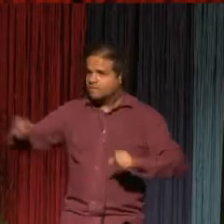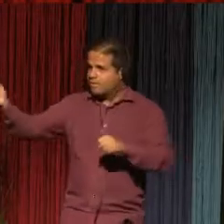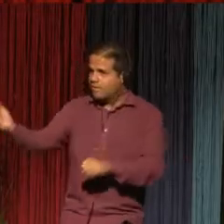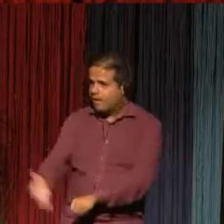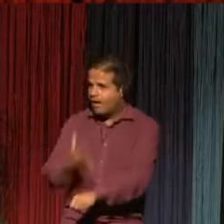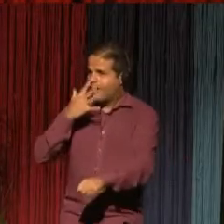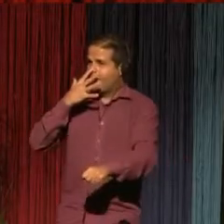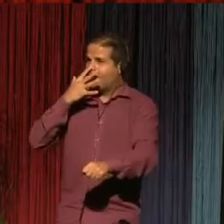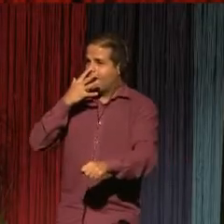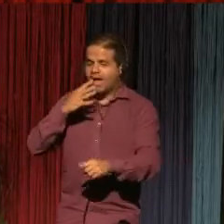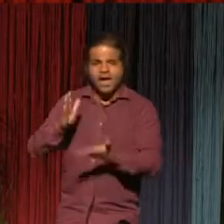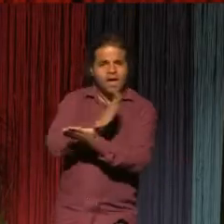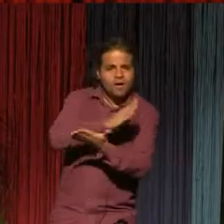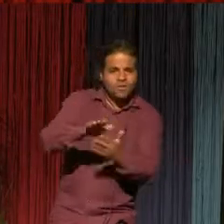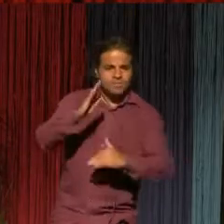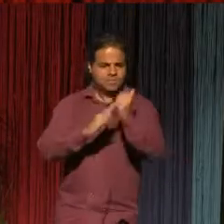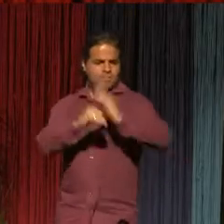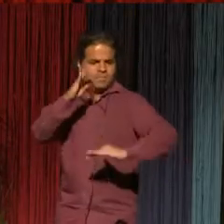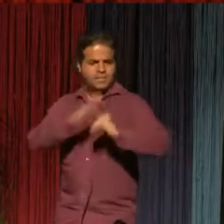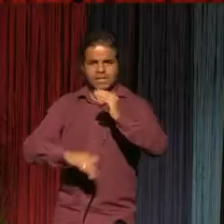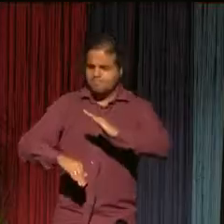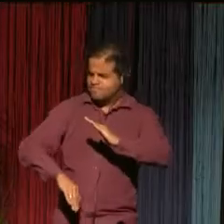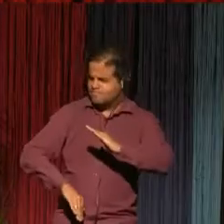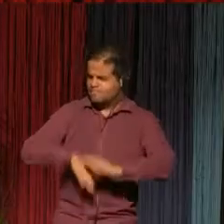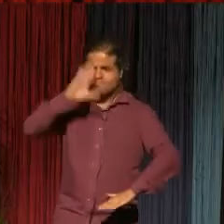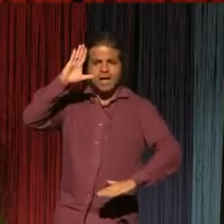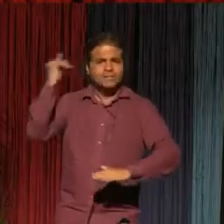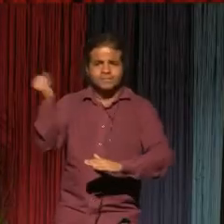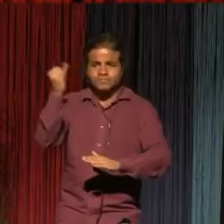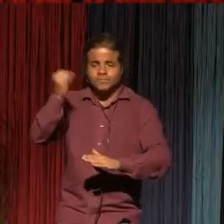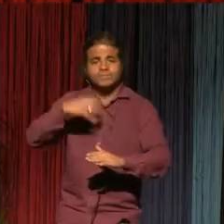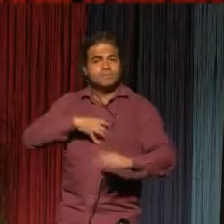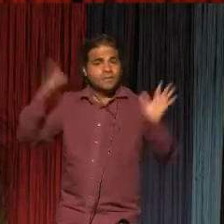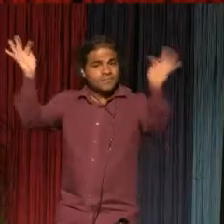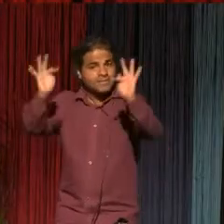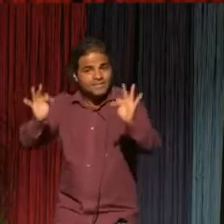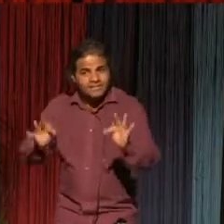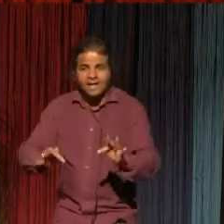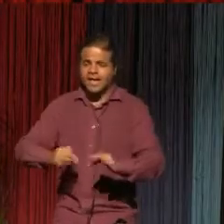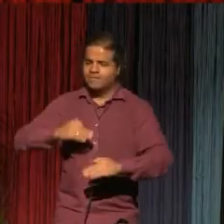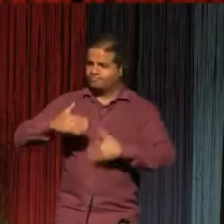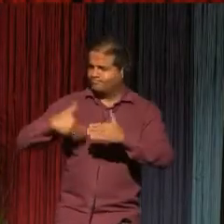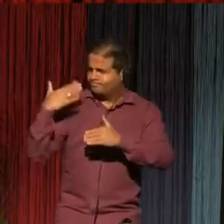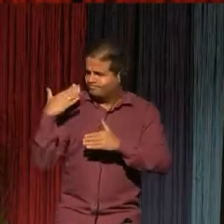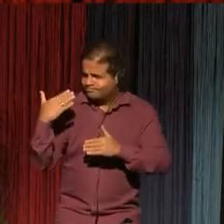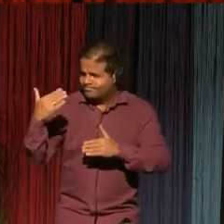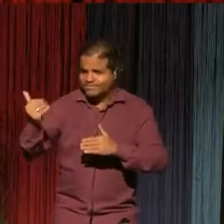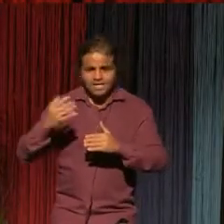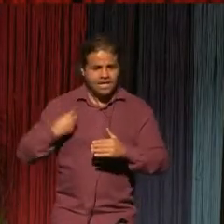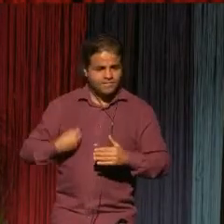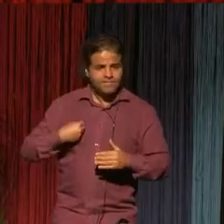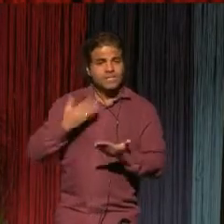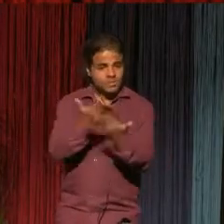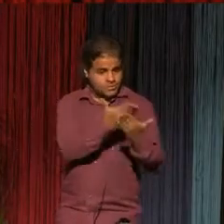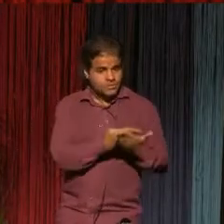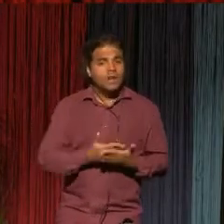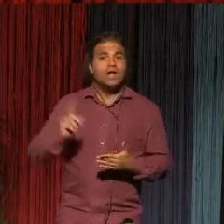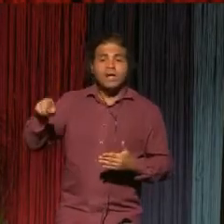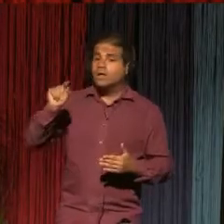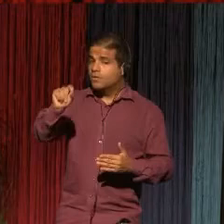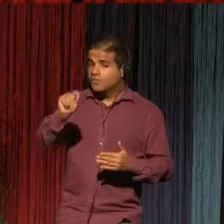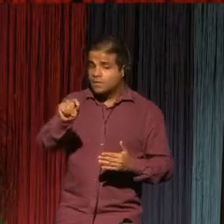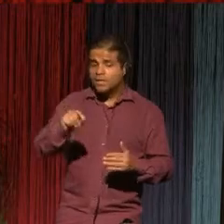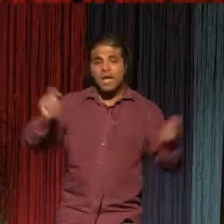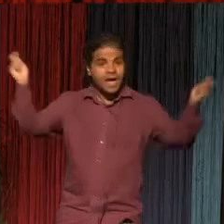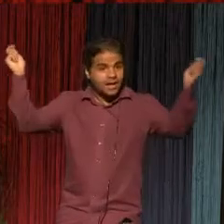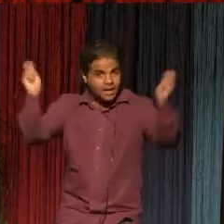admiração. Algumas das habilidades mais importantes para a felicidade, para o sucesso na vida e na escola são: